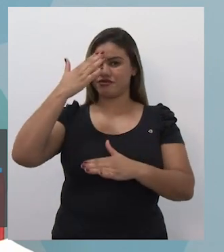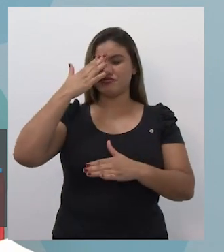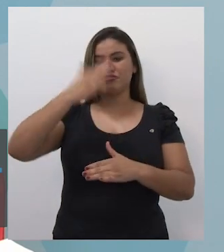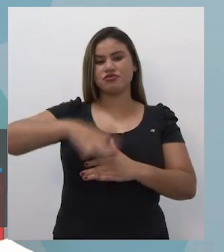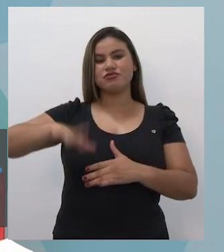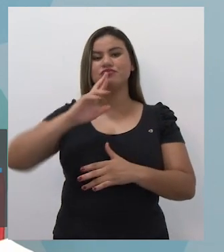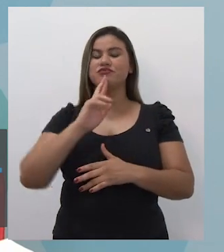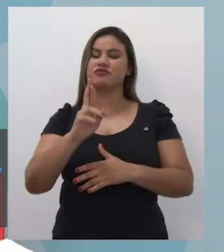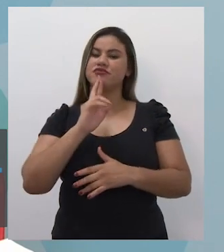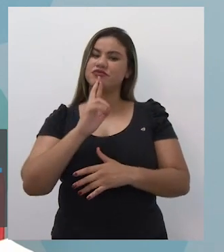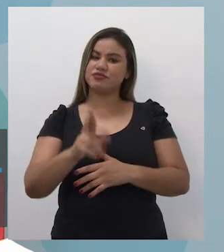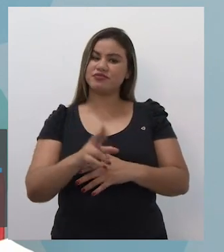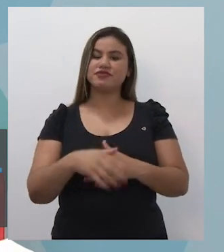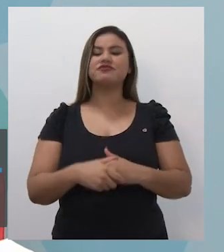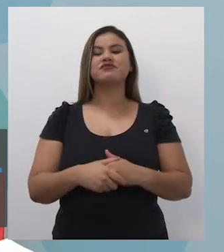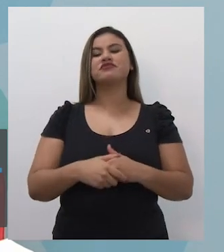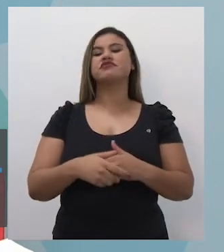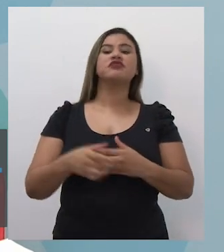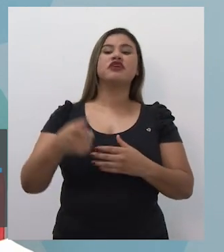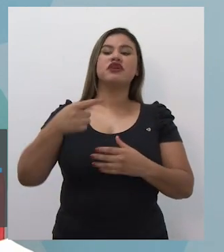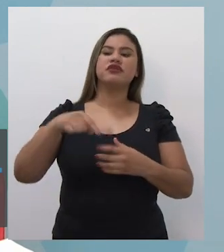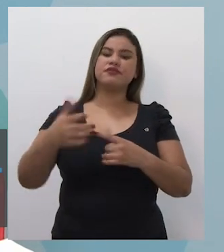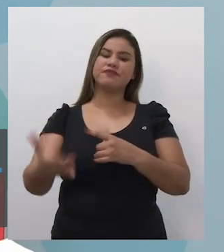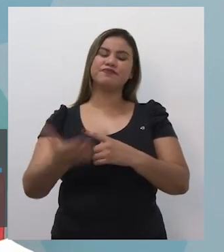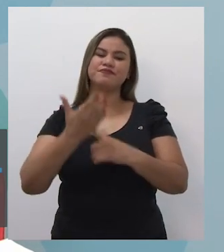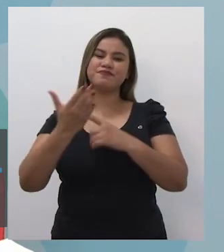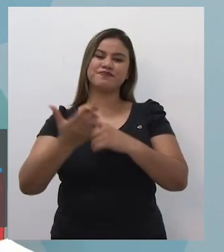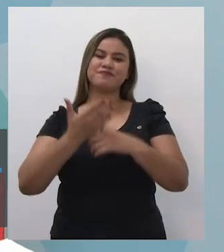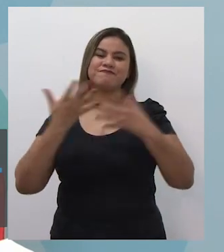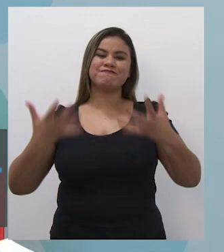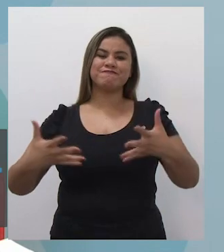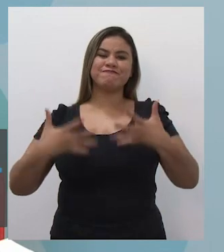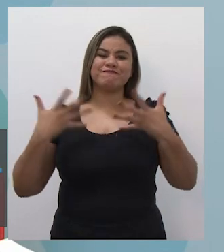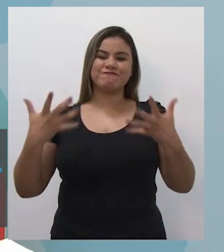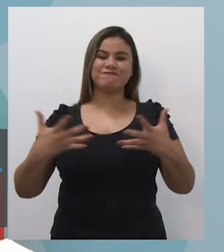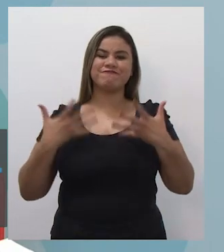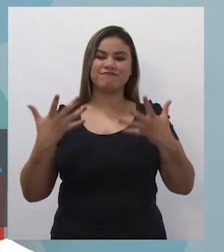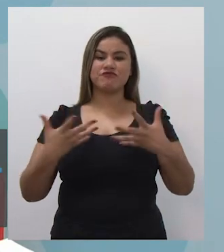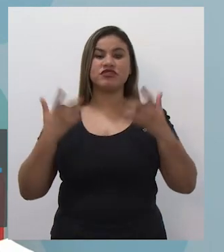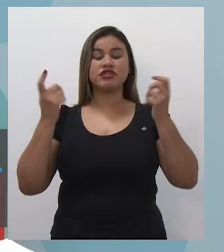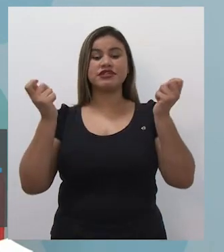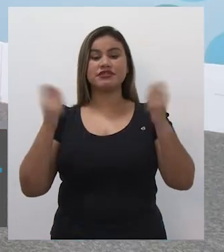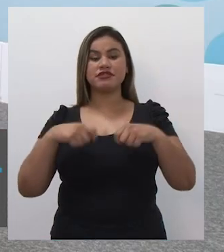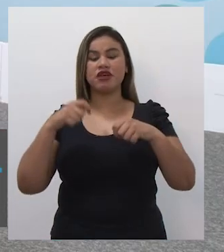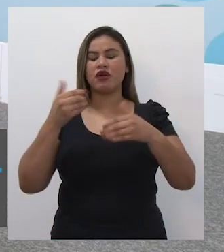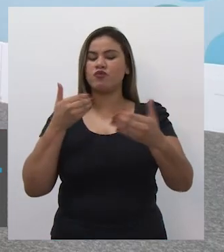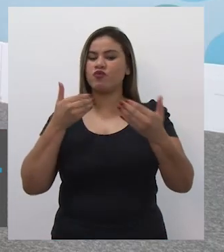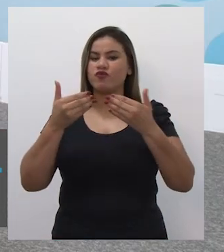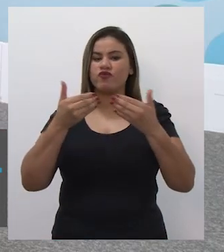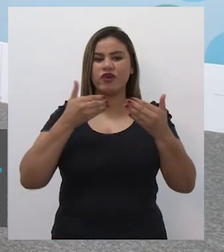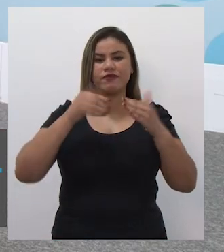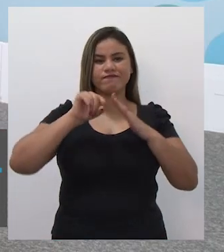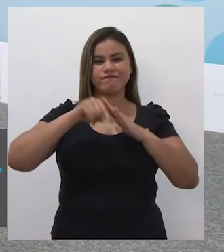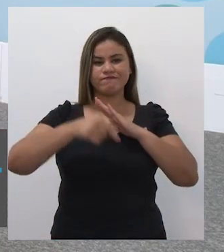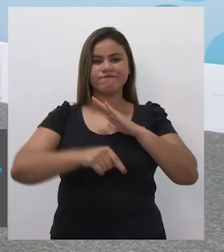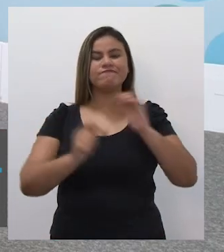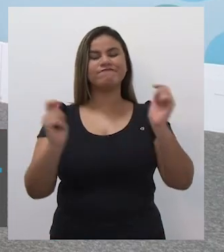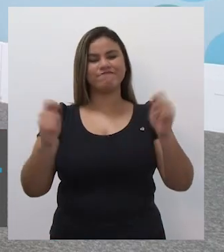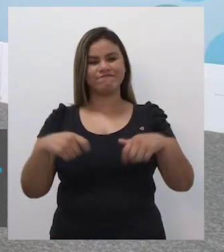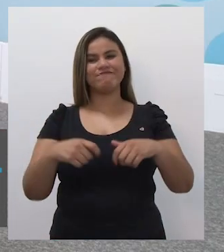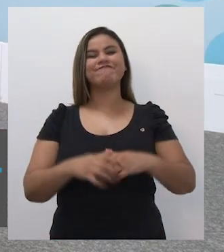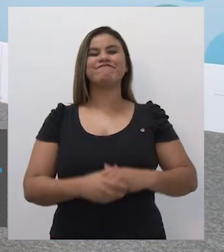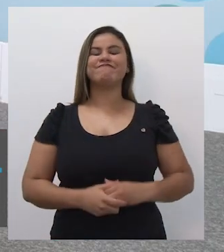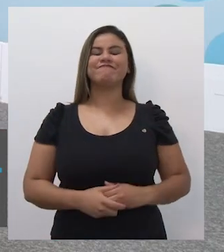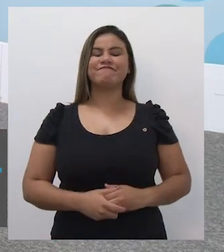contribuições, que sem dúvidas elas enriquecem, né, e fazem com que a gente consiga aprofundar o nosso diálogo aqui a respeito de tudo que está sendo